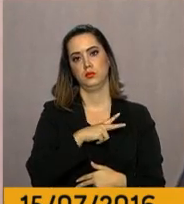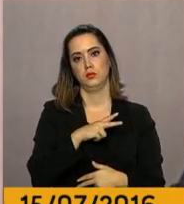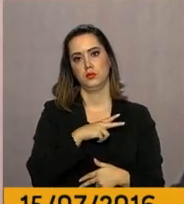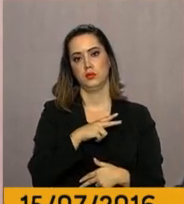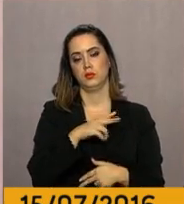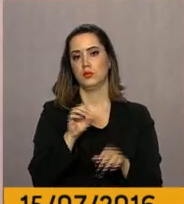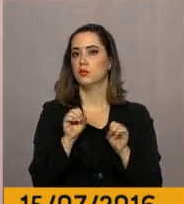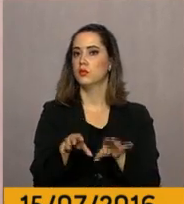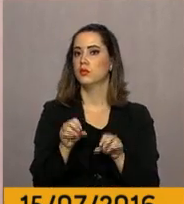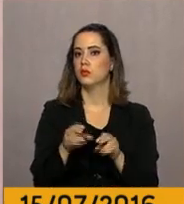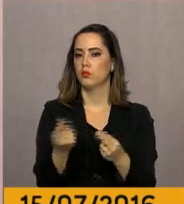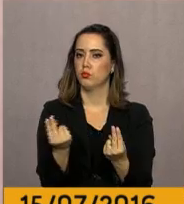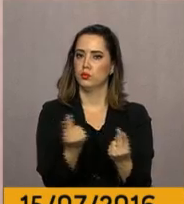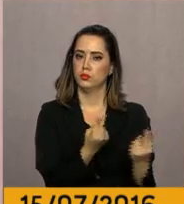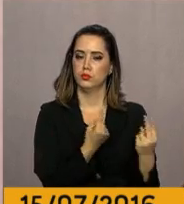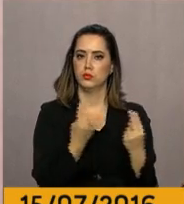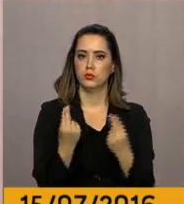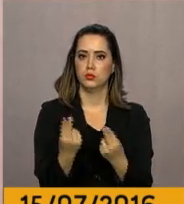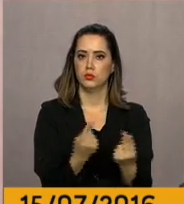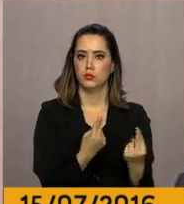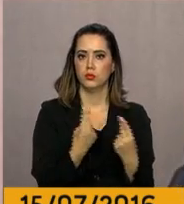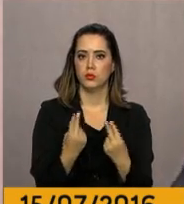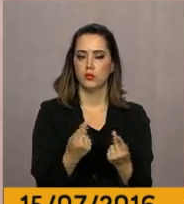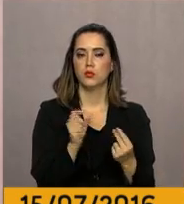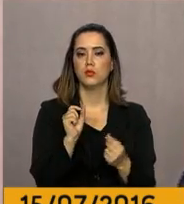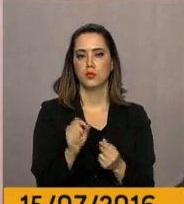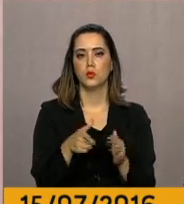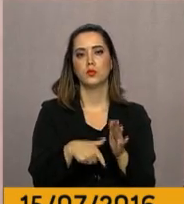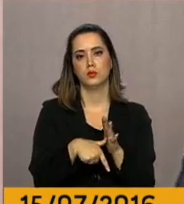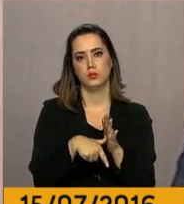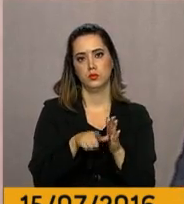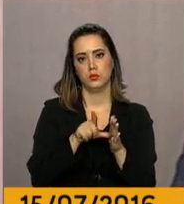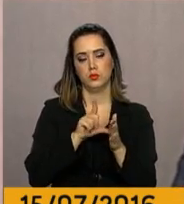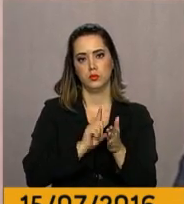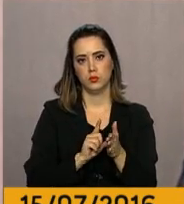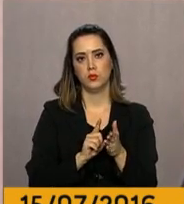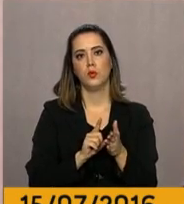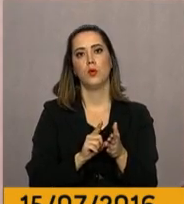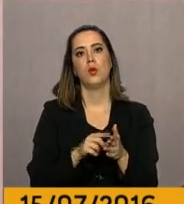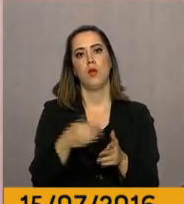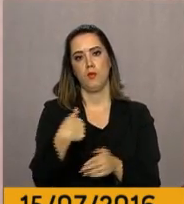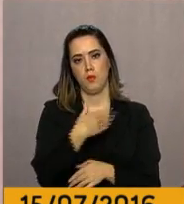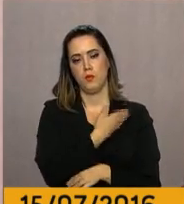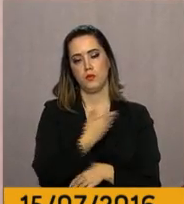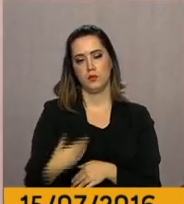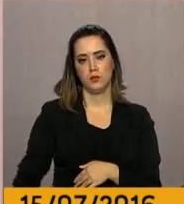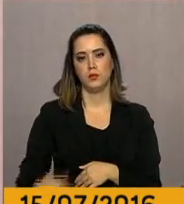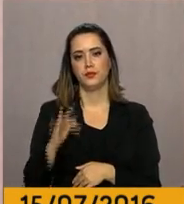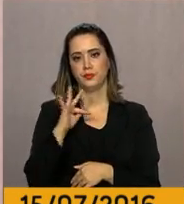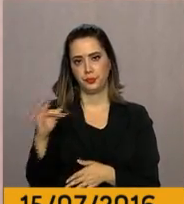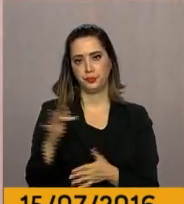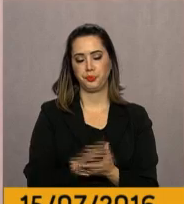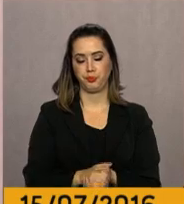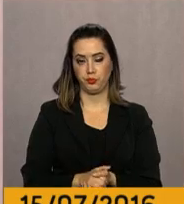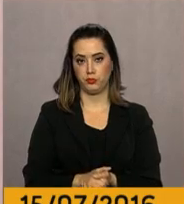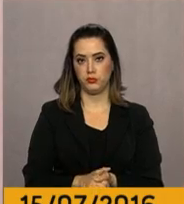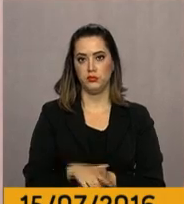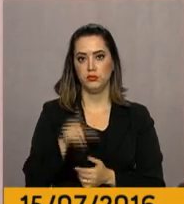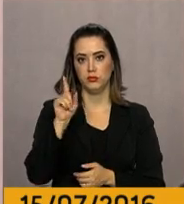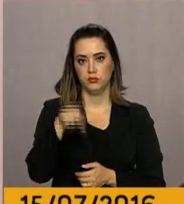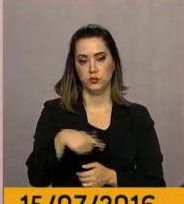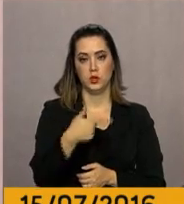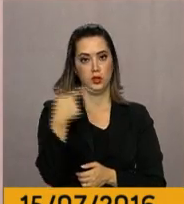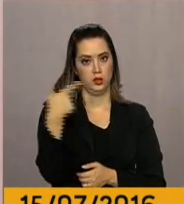no mesmo patamar incidente que era bancado pelo Tesouro Nacional via FNDE, que é um patamar